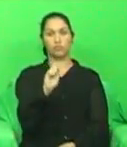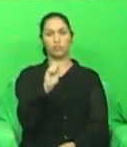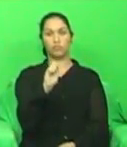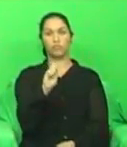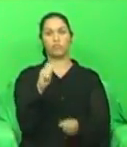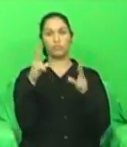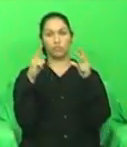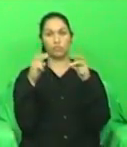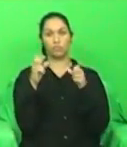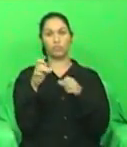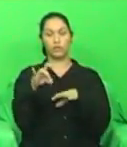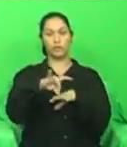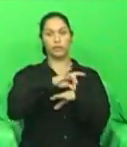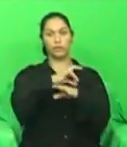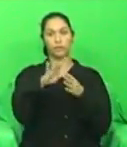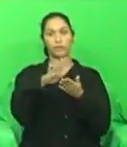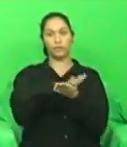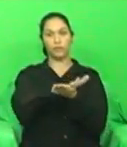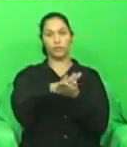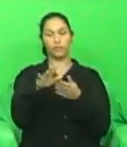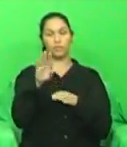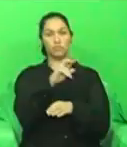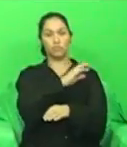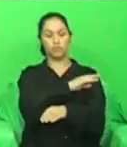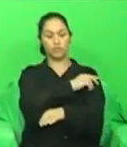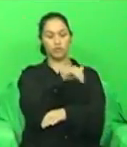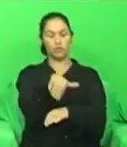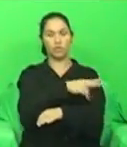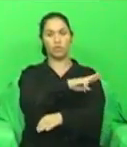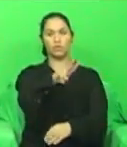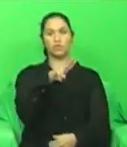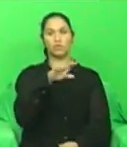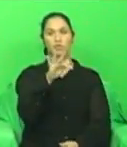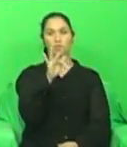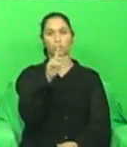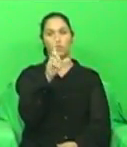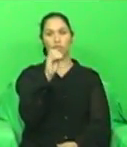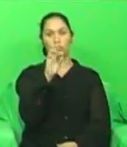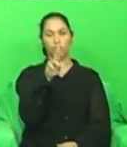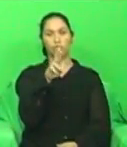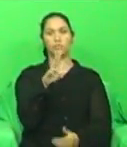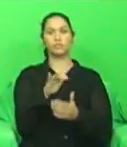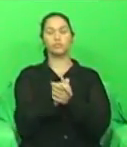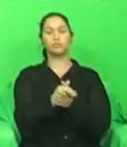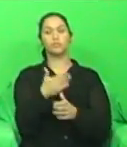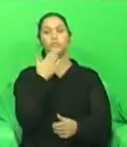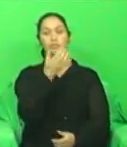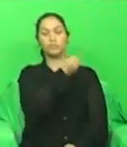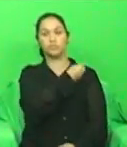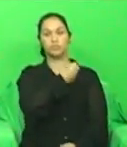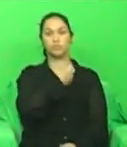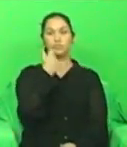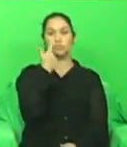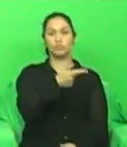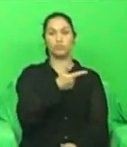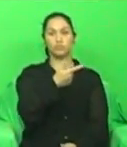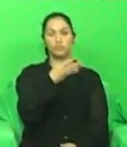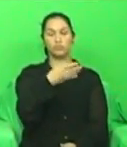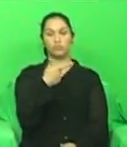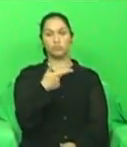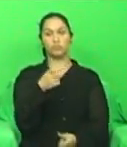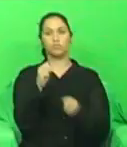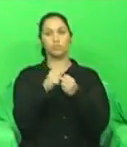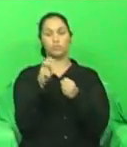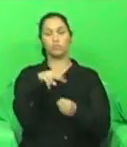pavimentação asfáltica da rua flor de lótus bairro são joão indicação número 242 barra 18 autoria